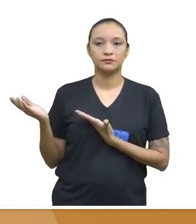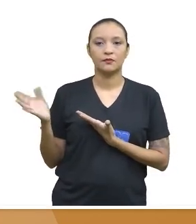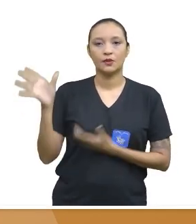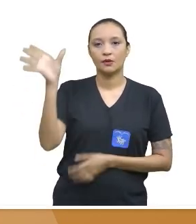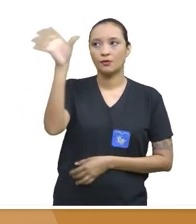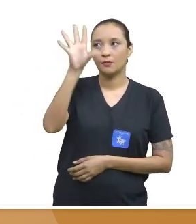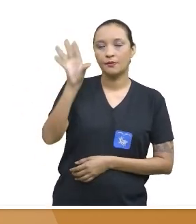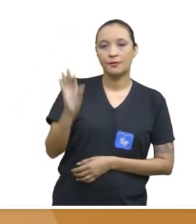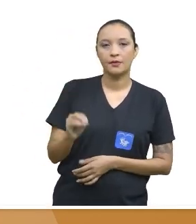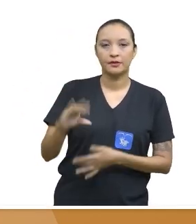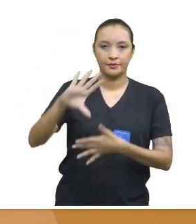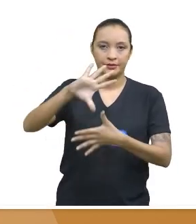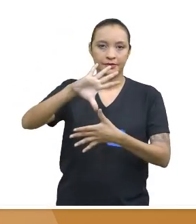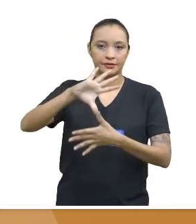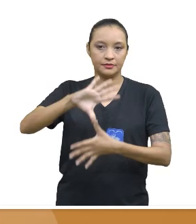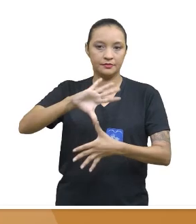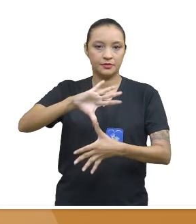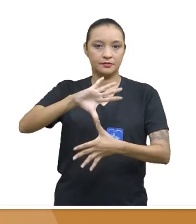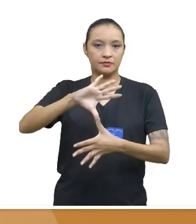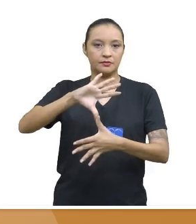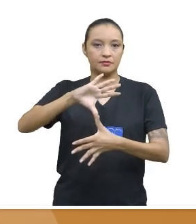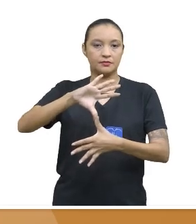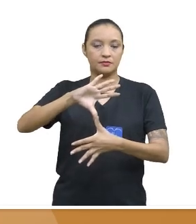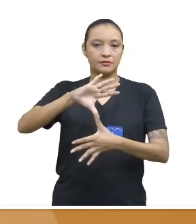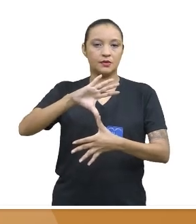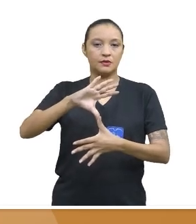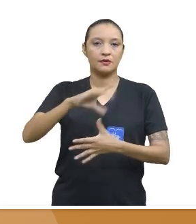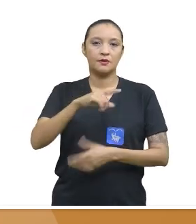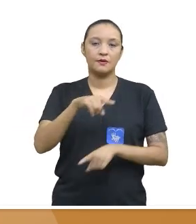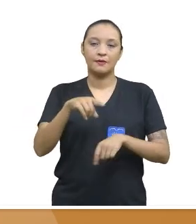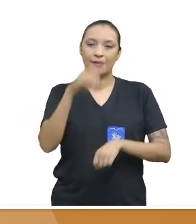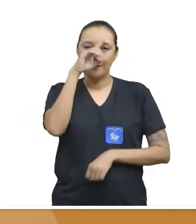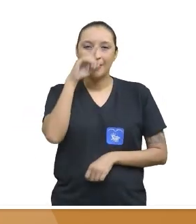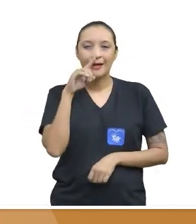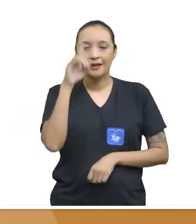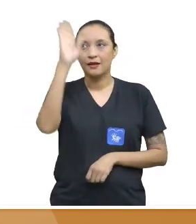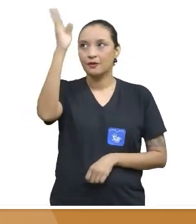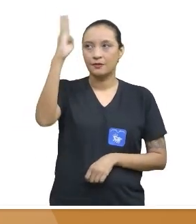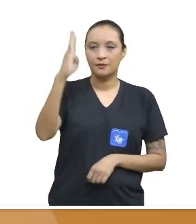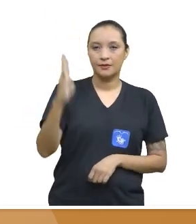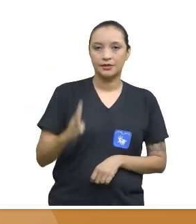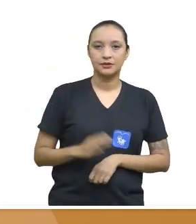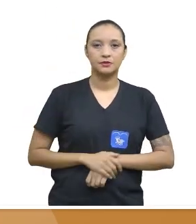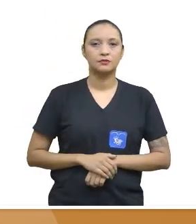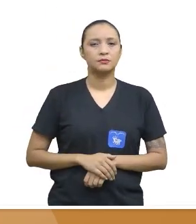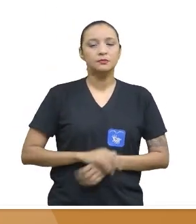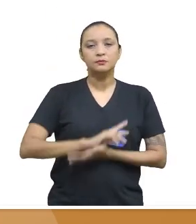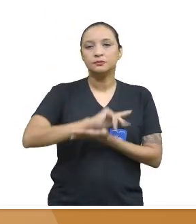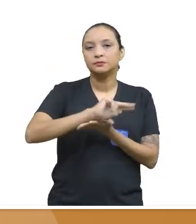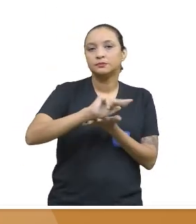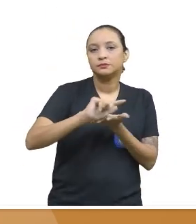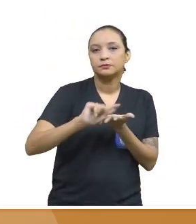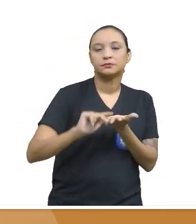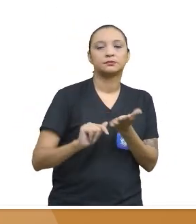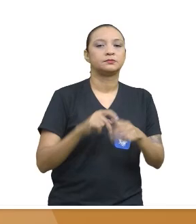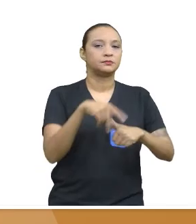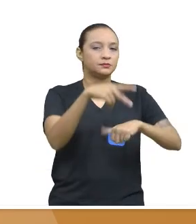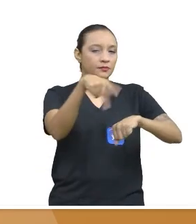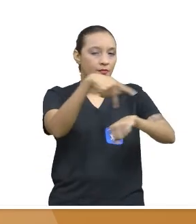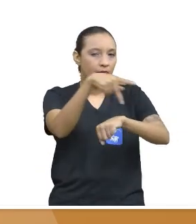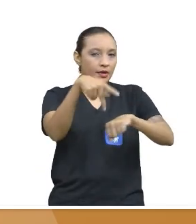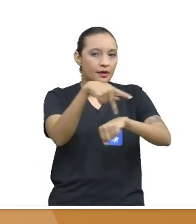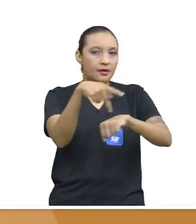da América, esse amarelão aí é o Brasil, né? E todos esses outros países aí que os senhores veem, desde lá